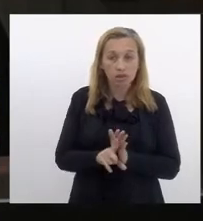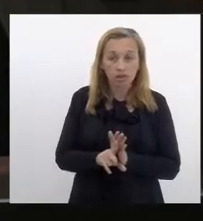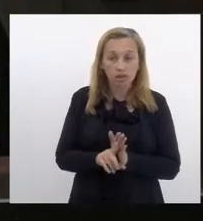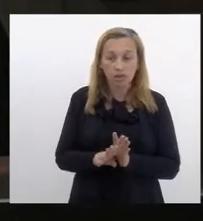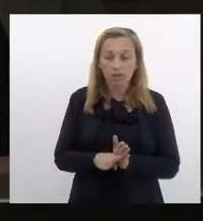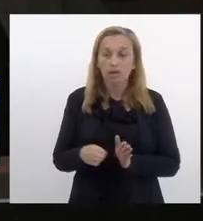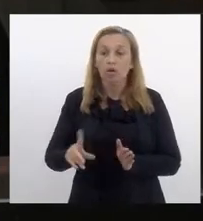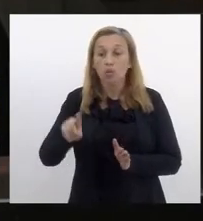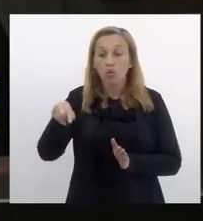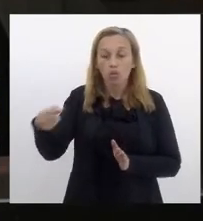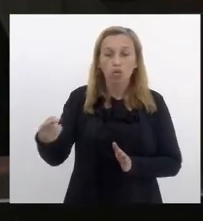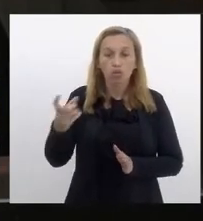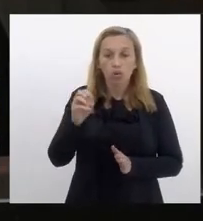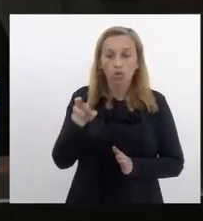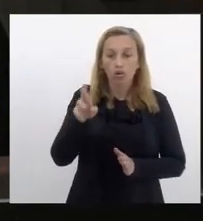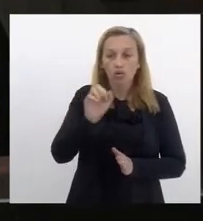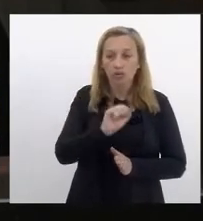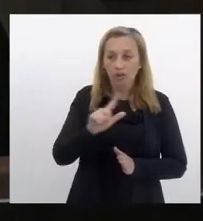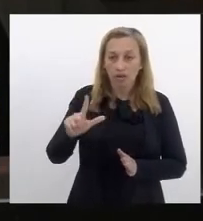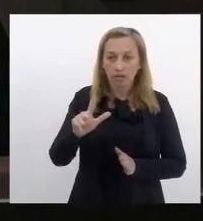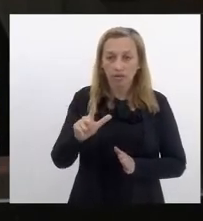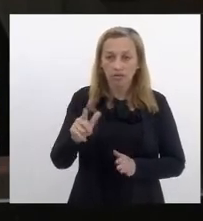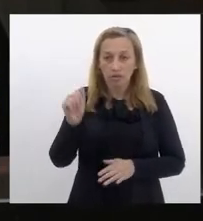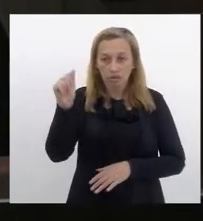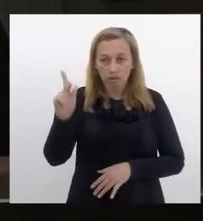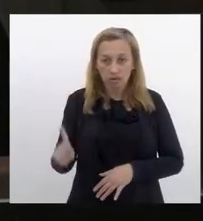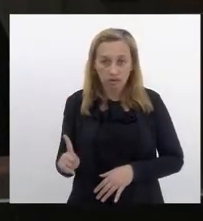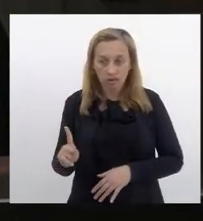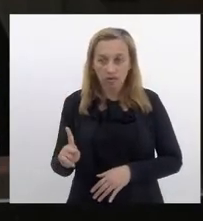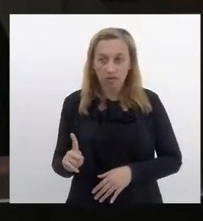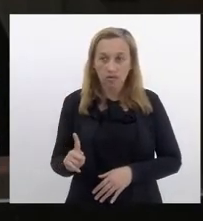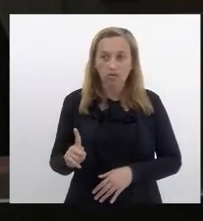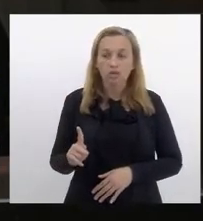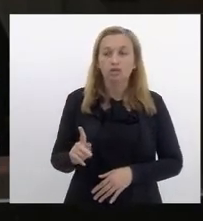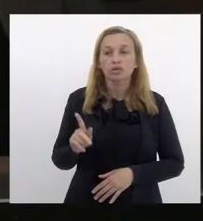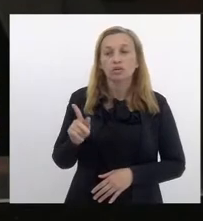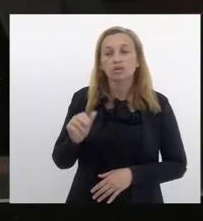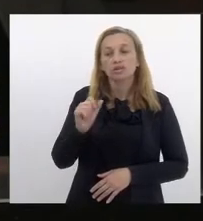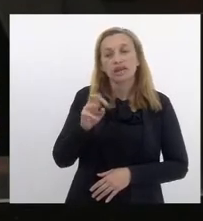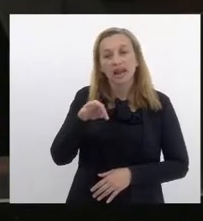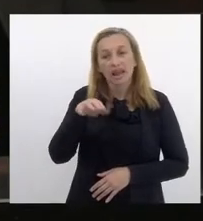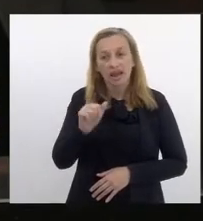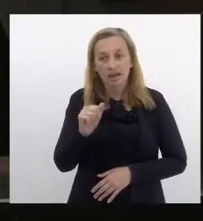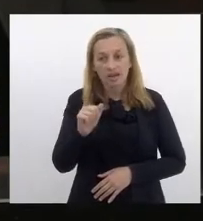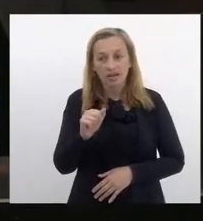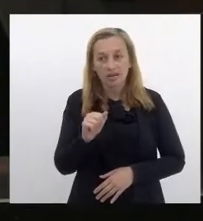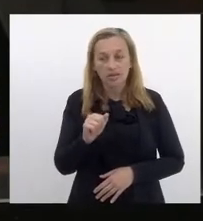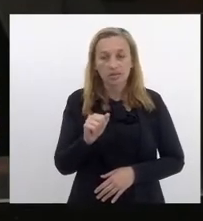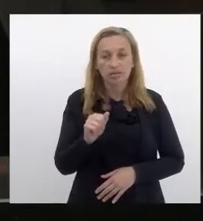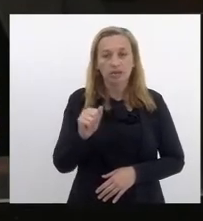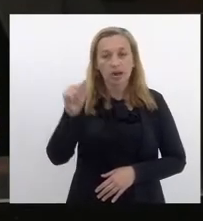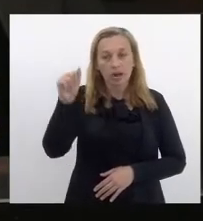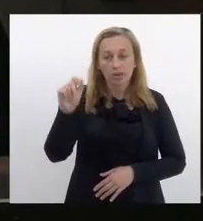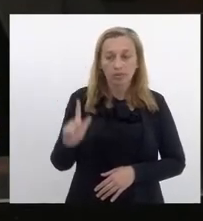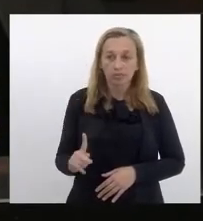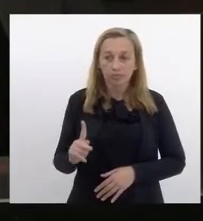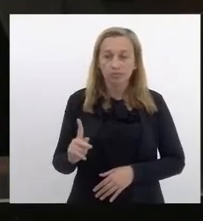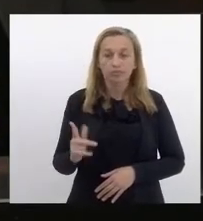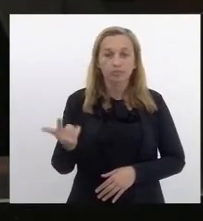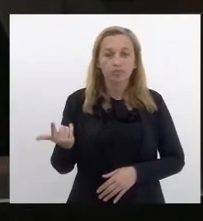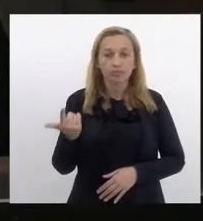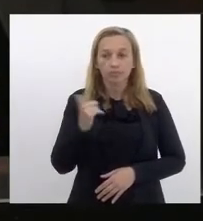outro coronel se aposentar, o coronel Salema, como aposentado,